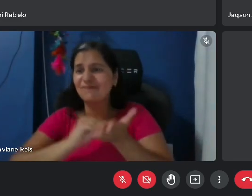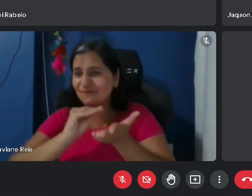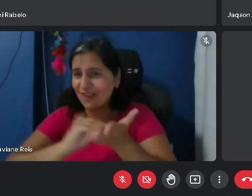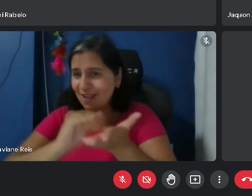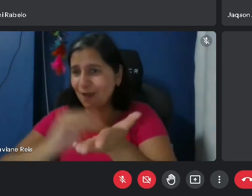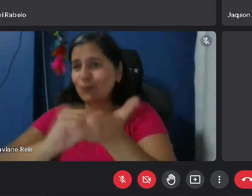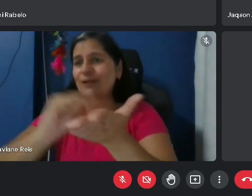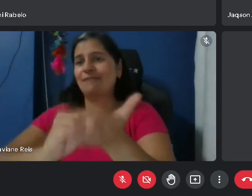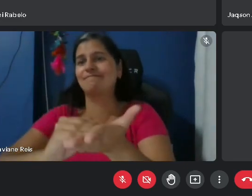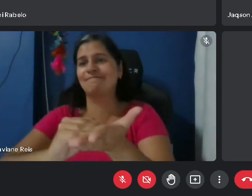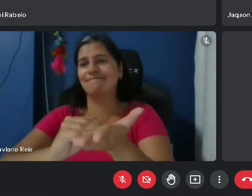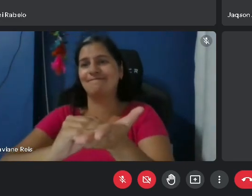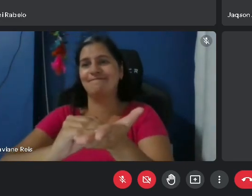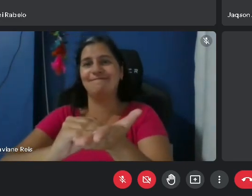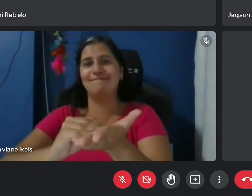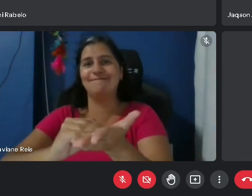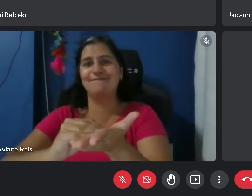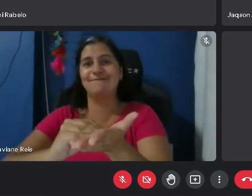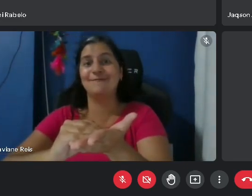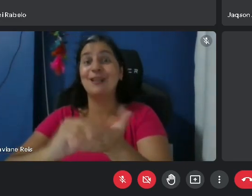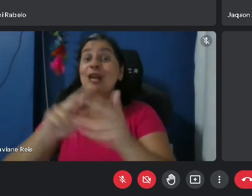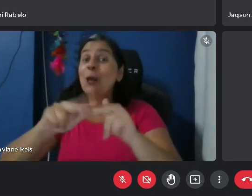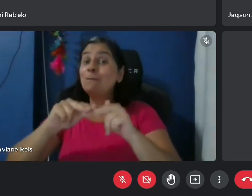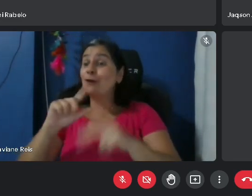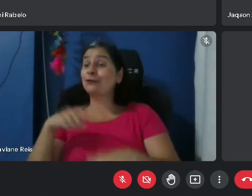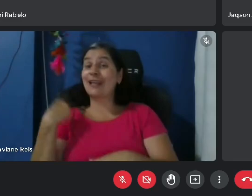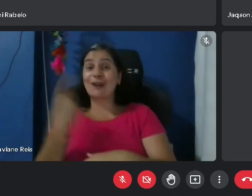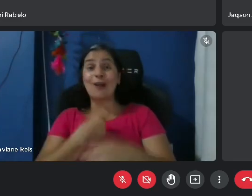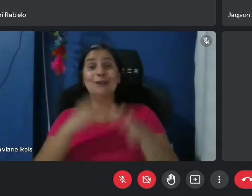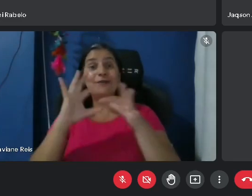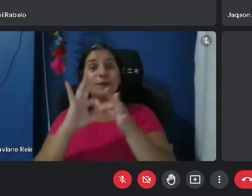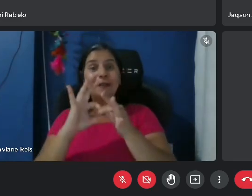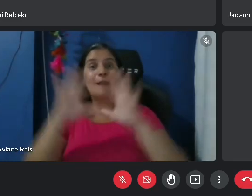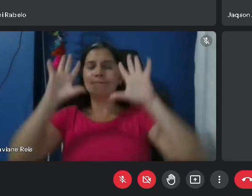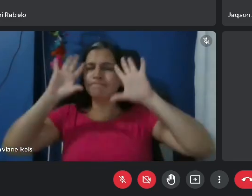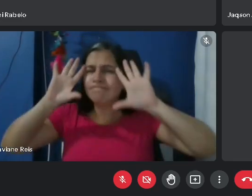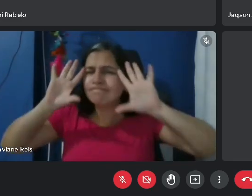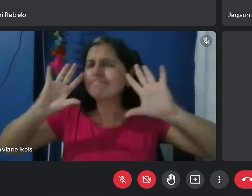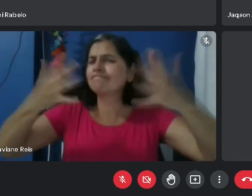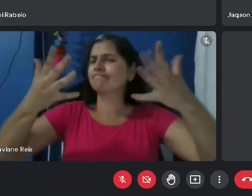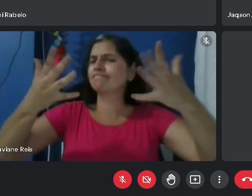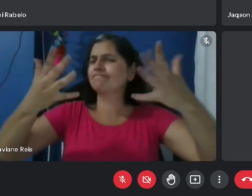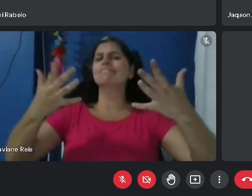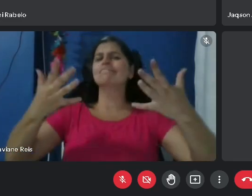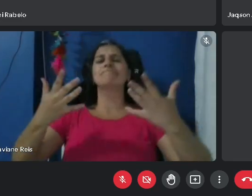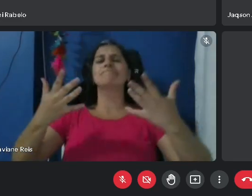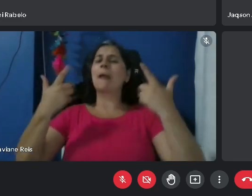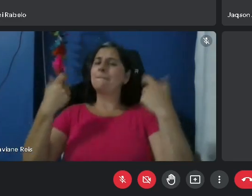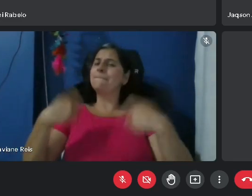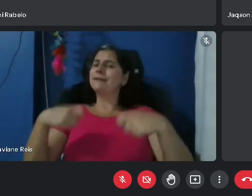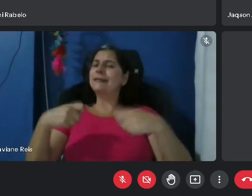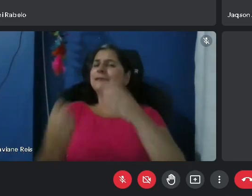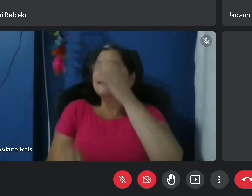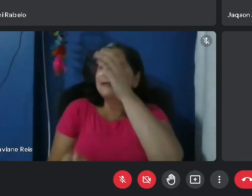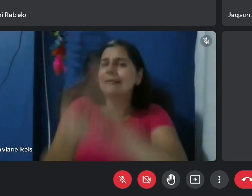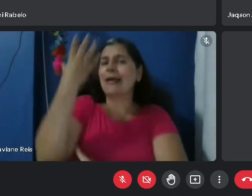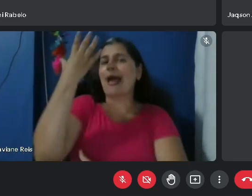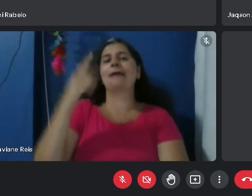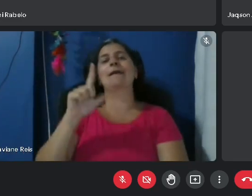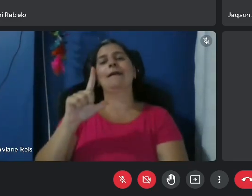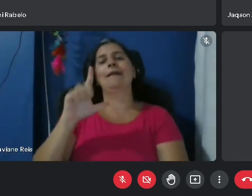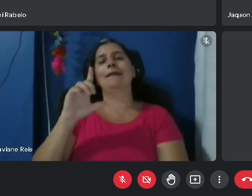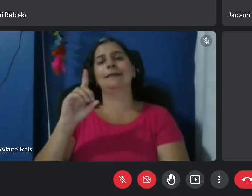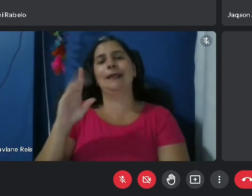não criou a lei e aí finalizou com a criação dessa lei, não. Precisa nós